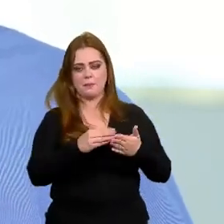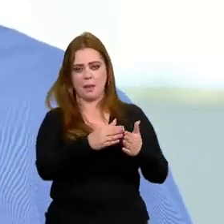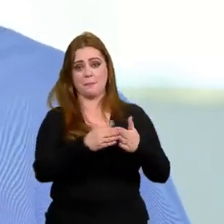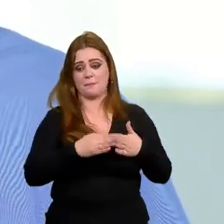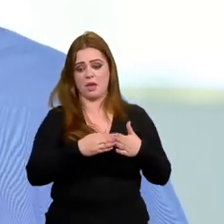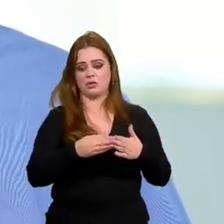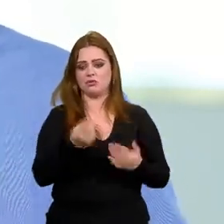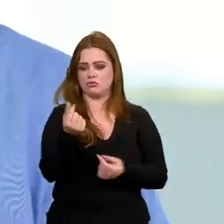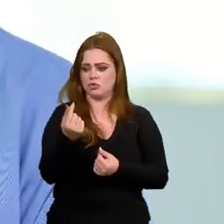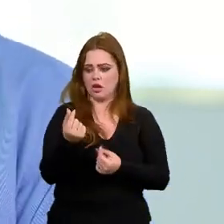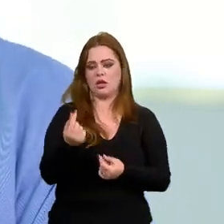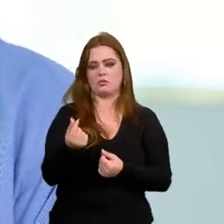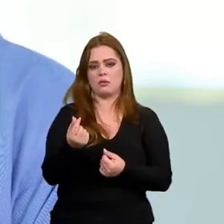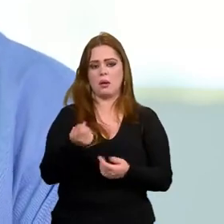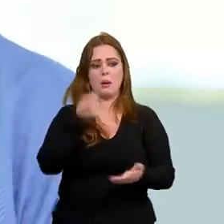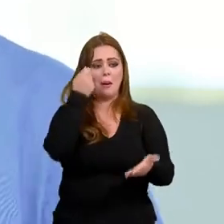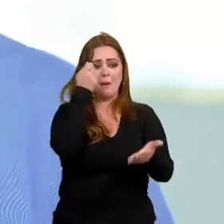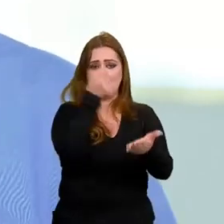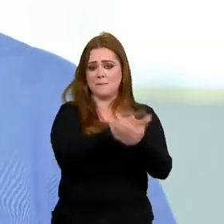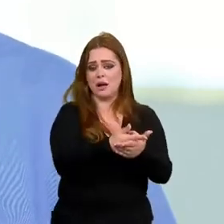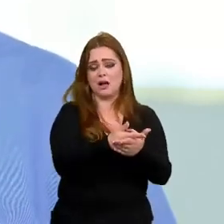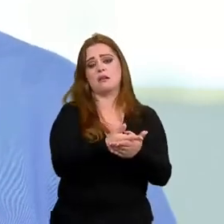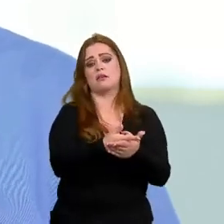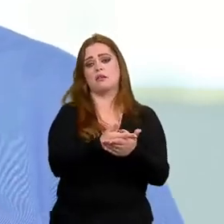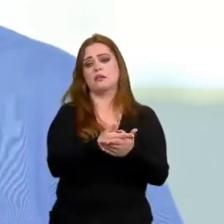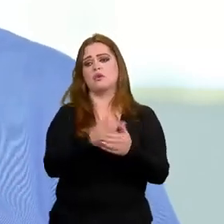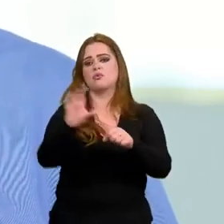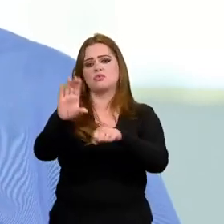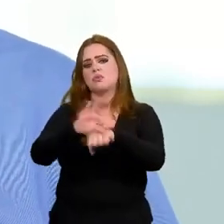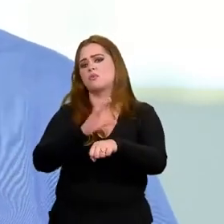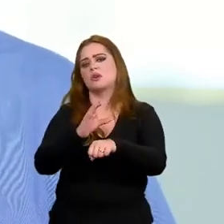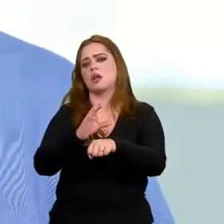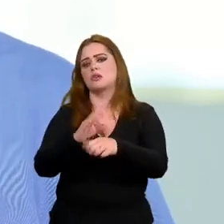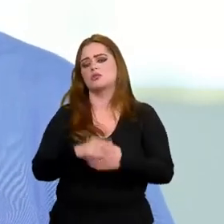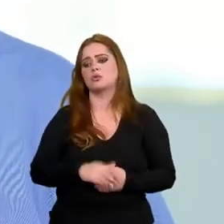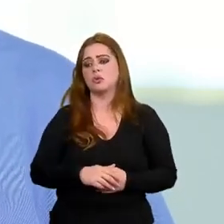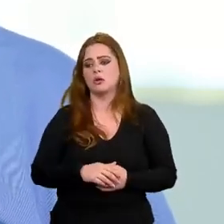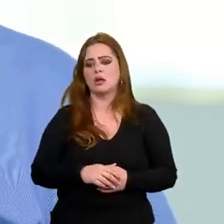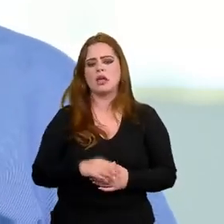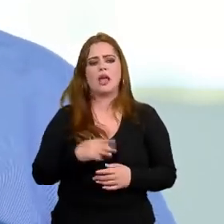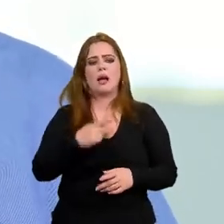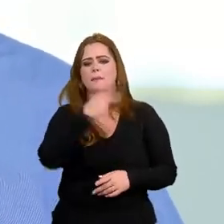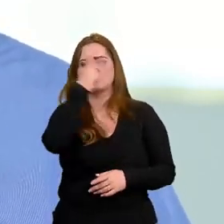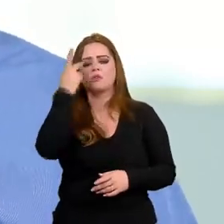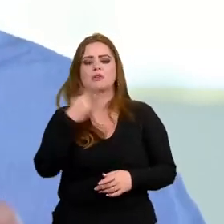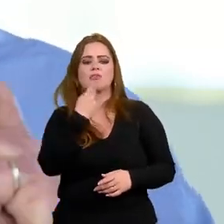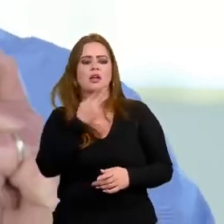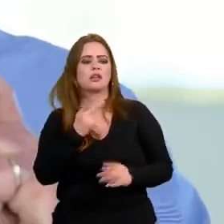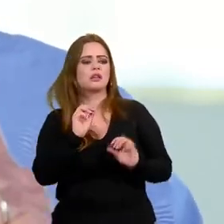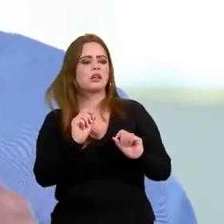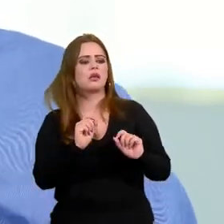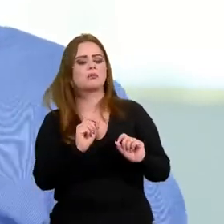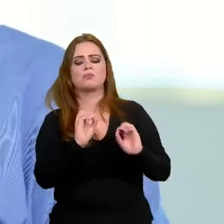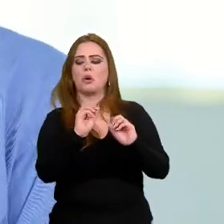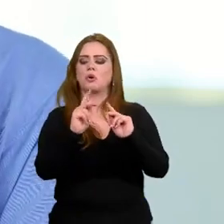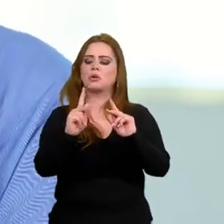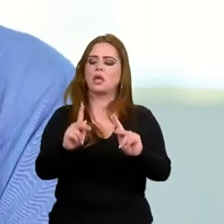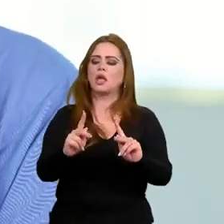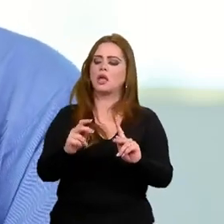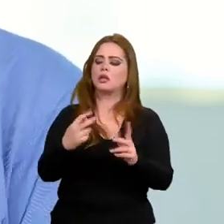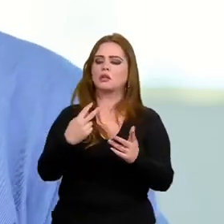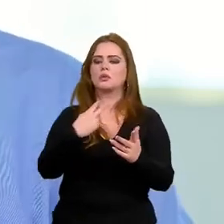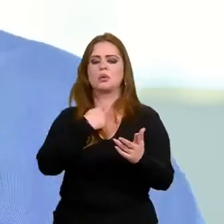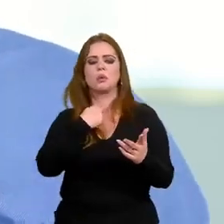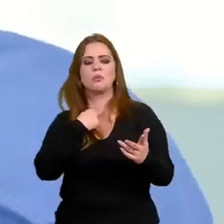que dá garantia. Sim. Esse aqui não tem como dar cano. Sim. Porque esse aqui desconta na folha. Sim. Então, algumas coisas que eu estou pensando, a gente vai